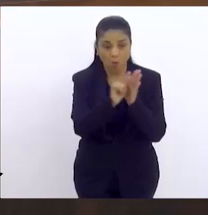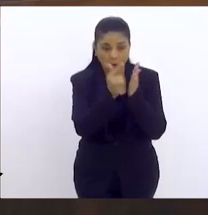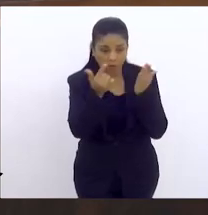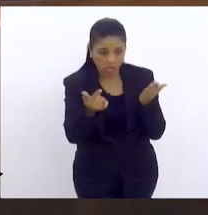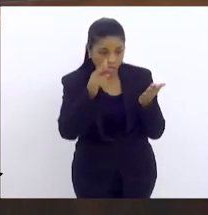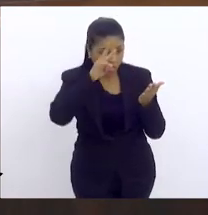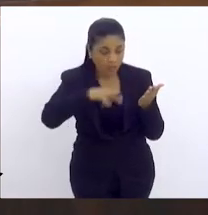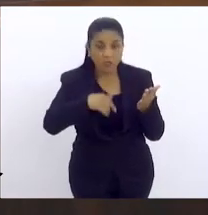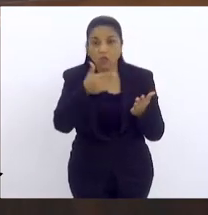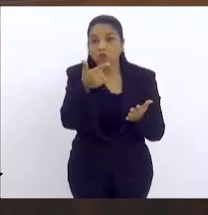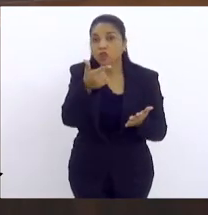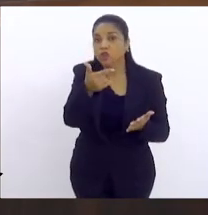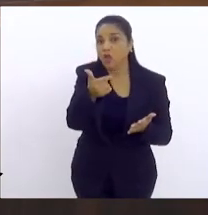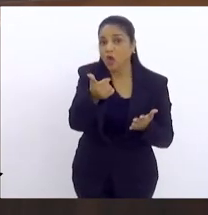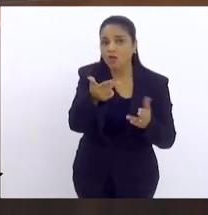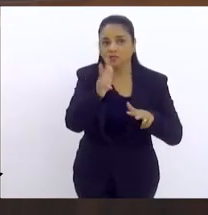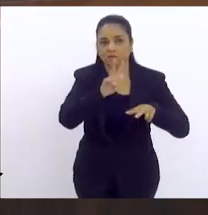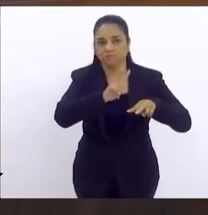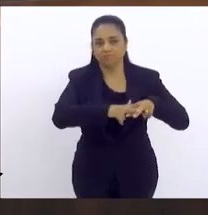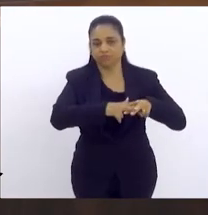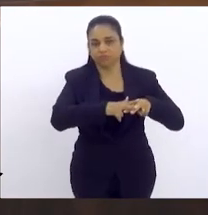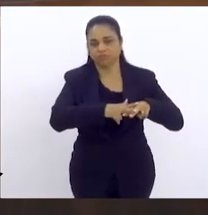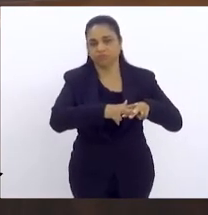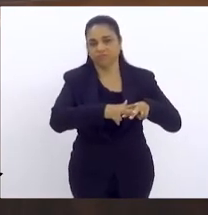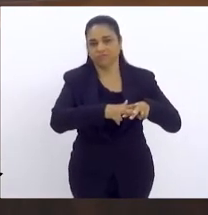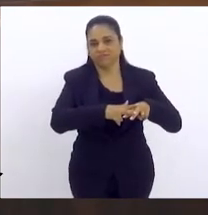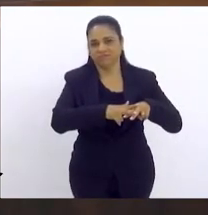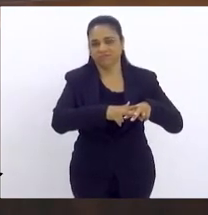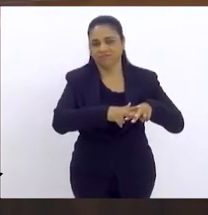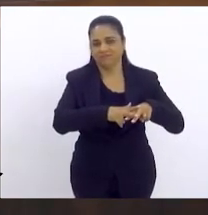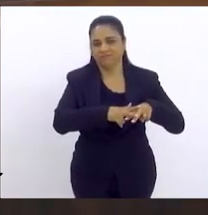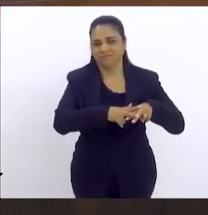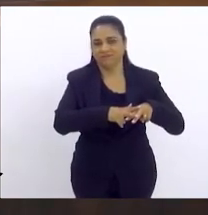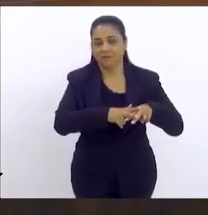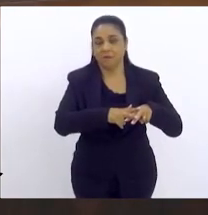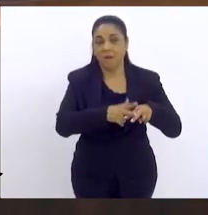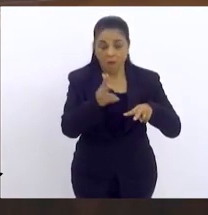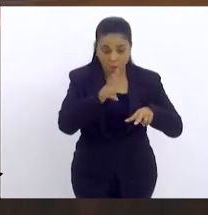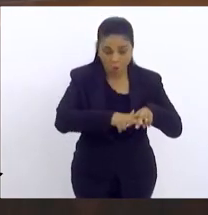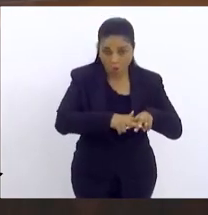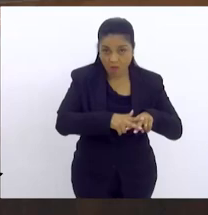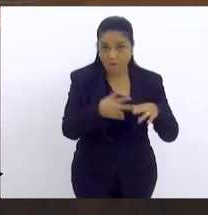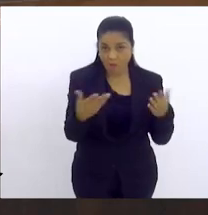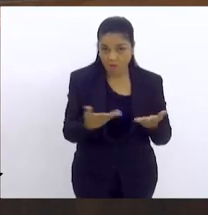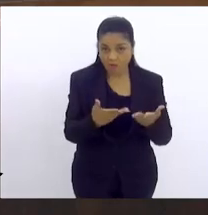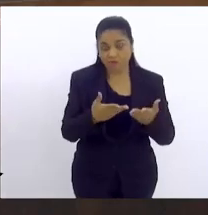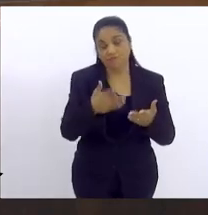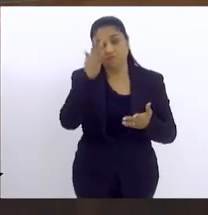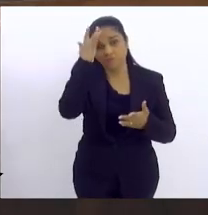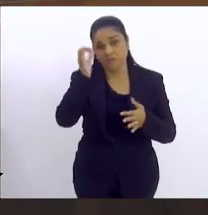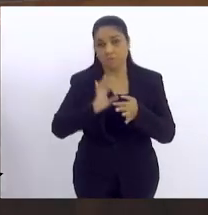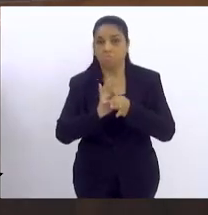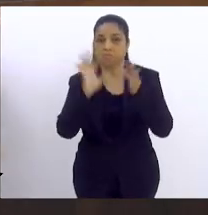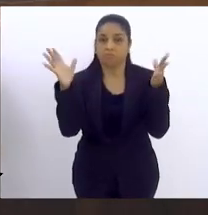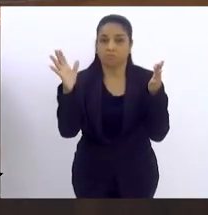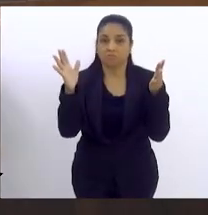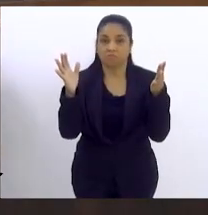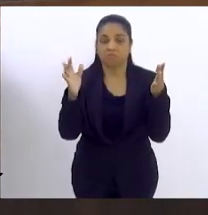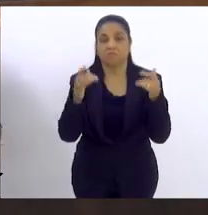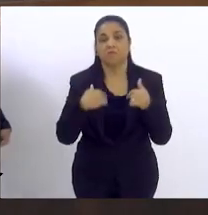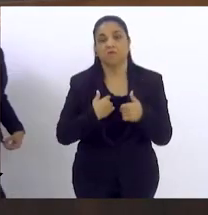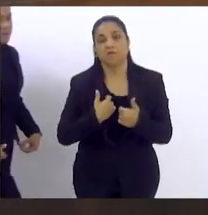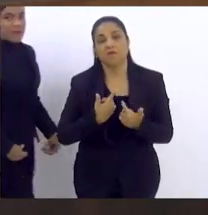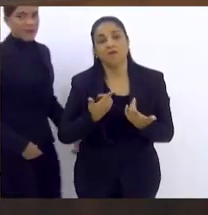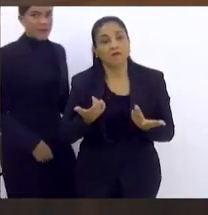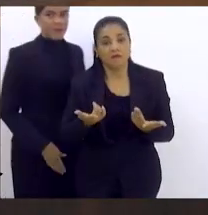tinha 12 anotações criminais então prende hoje amanhã solto prende depois é